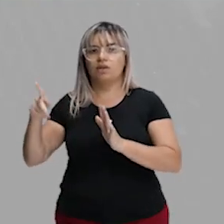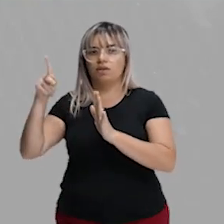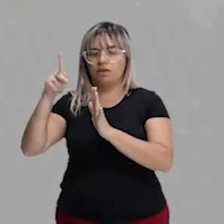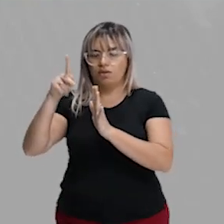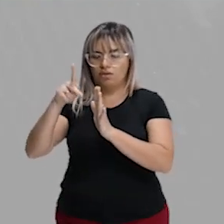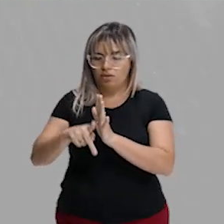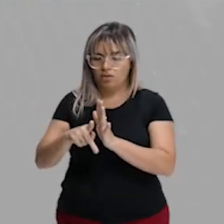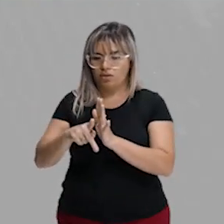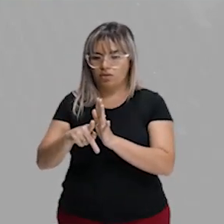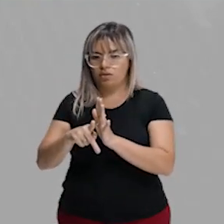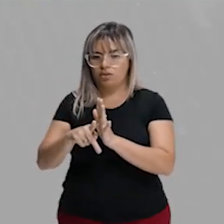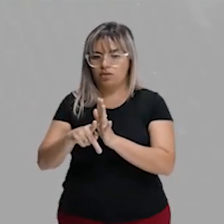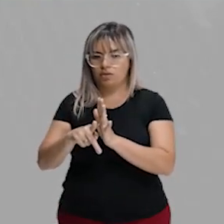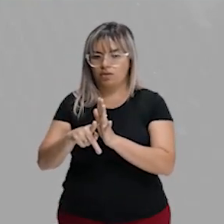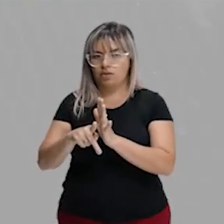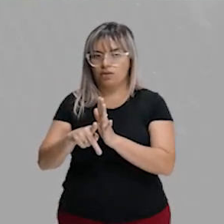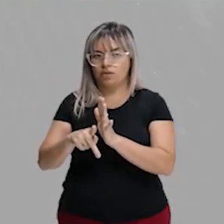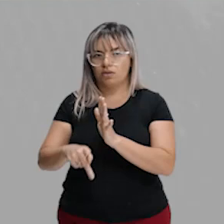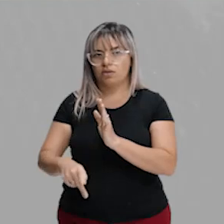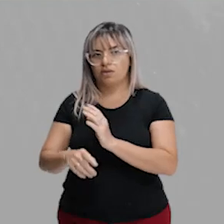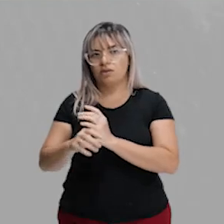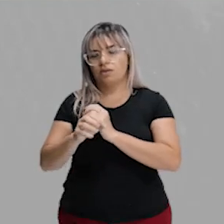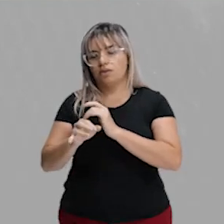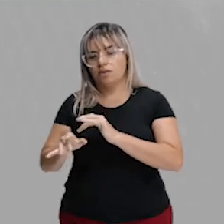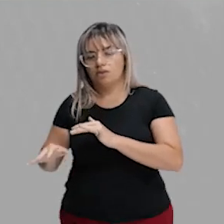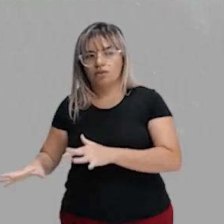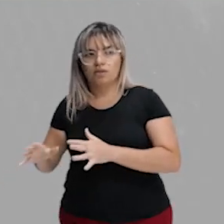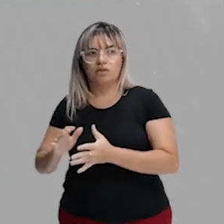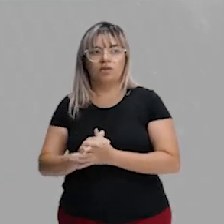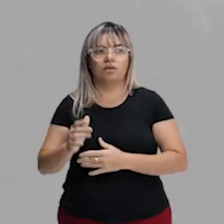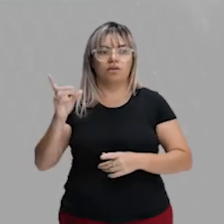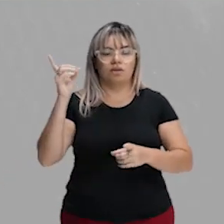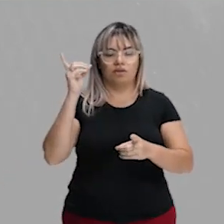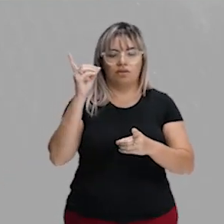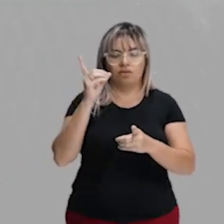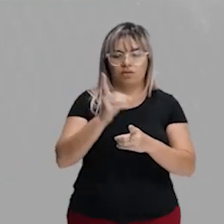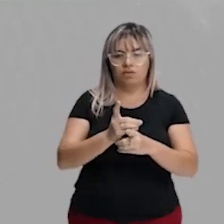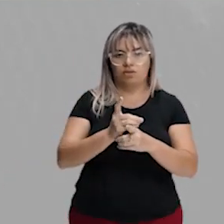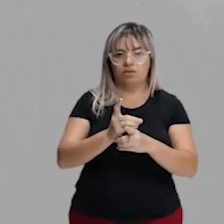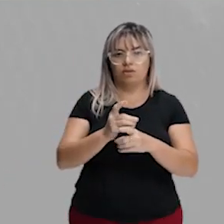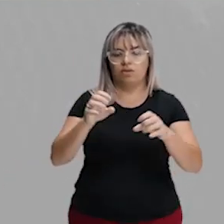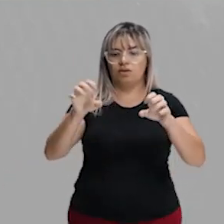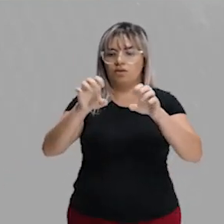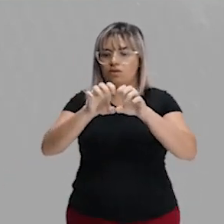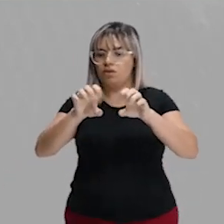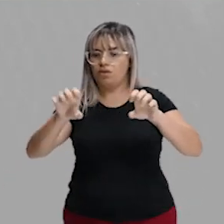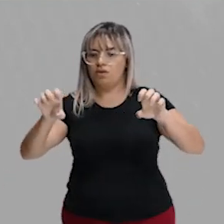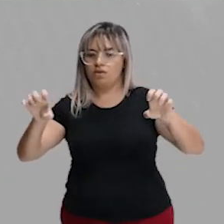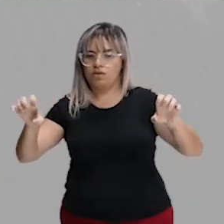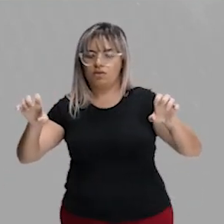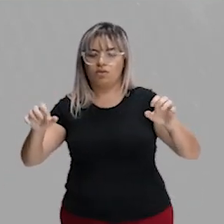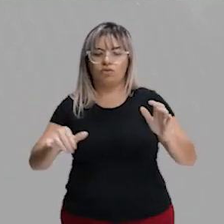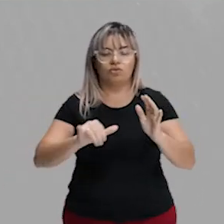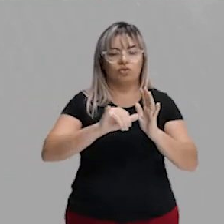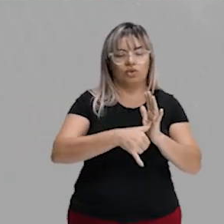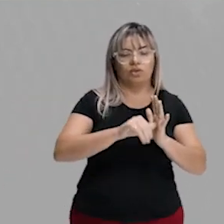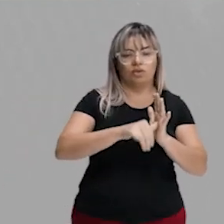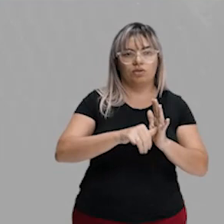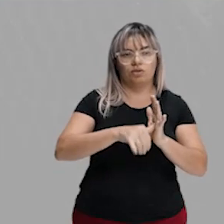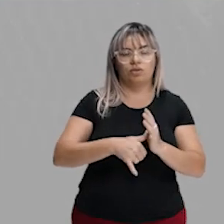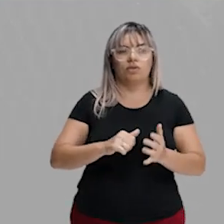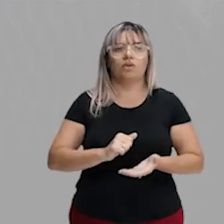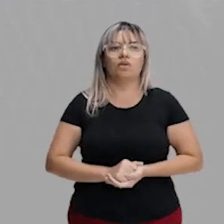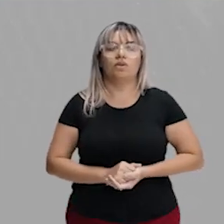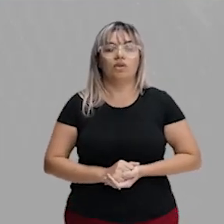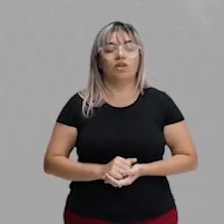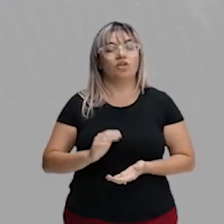do gerador, tá certo? Nós vamos encontrar a equação do gerador, tá ok? Para